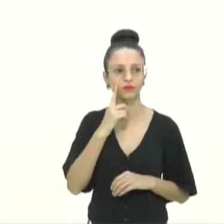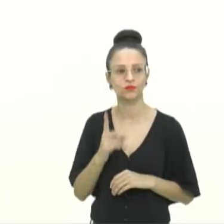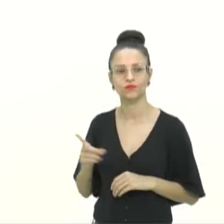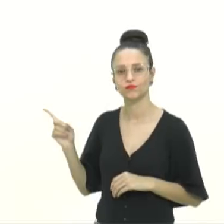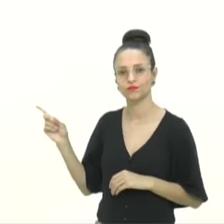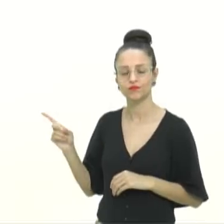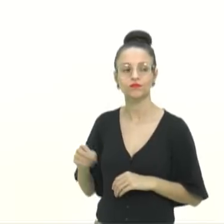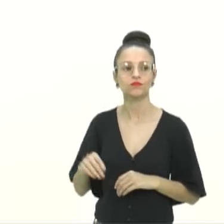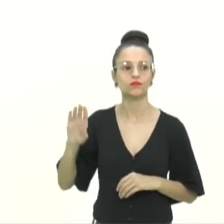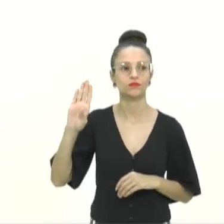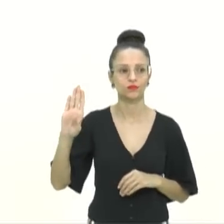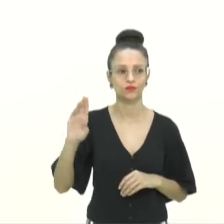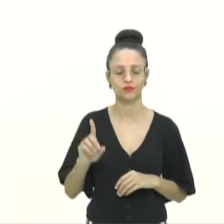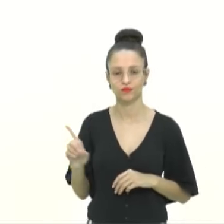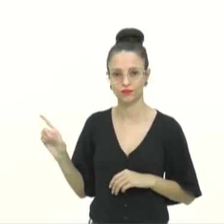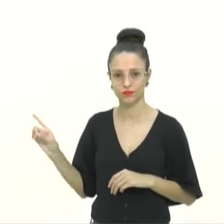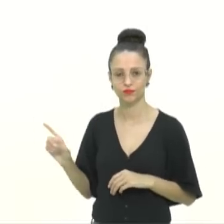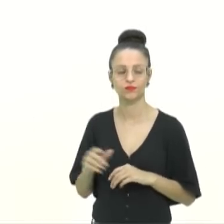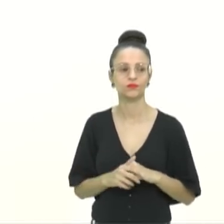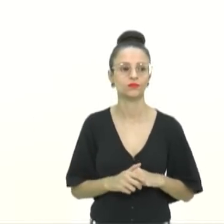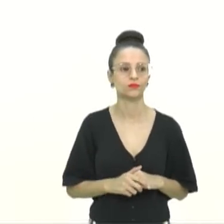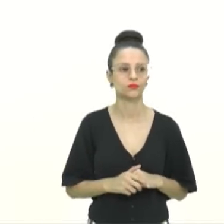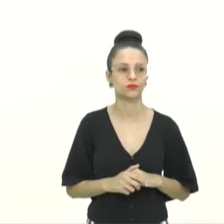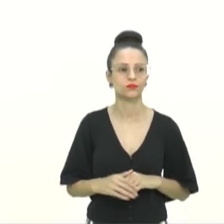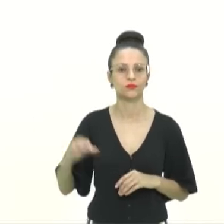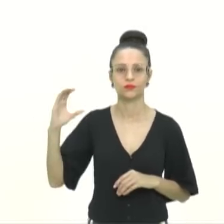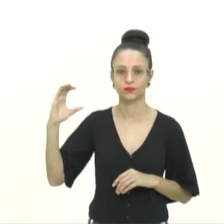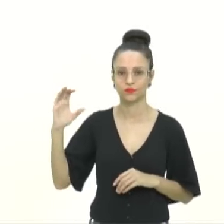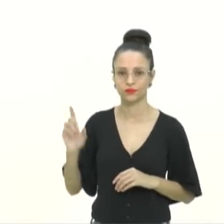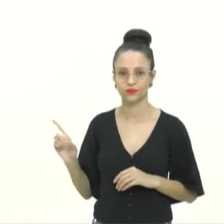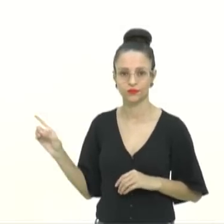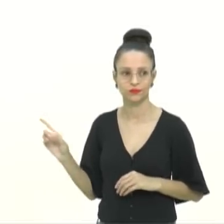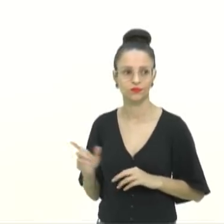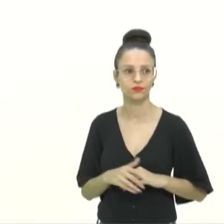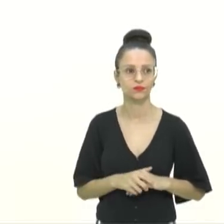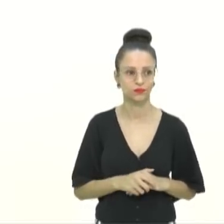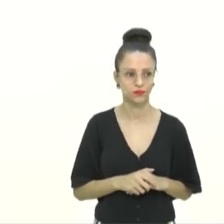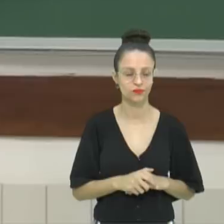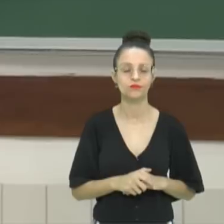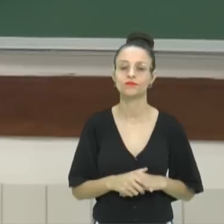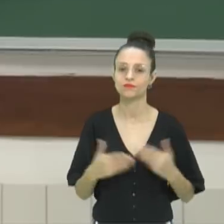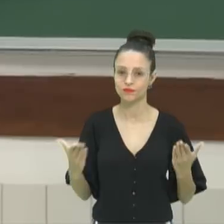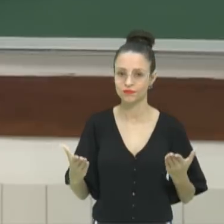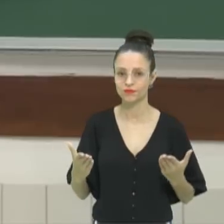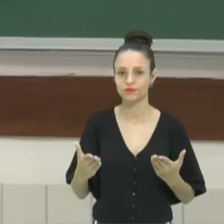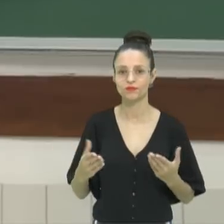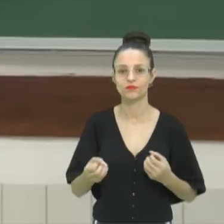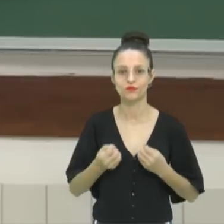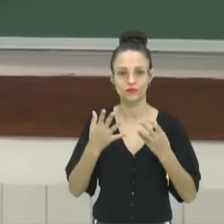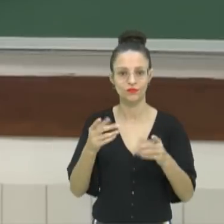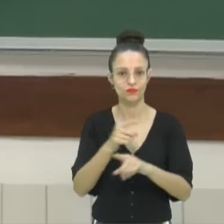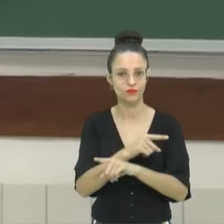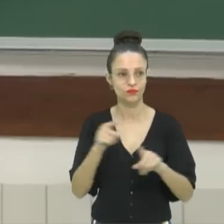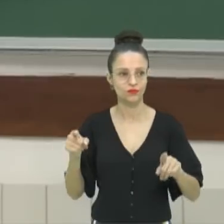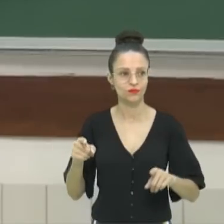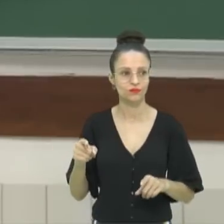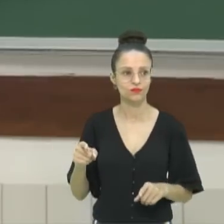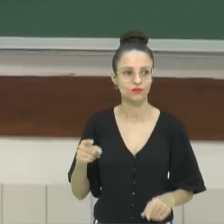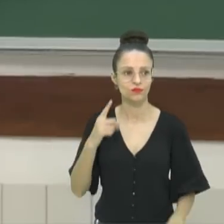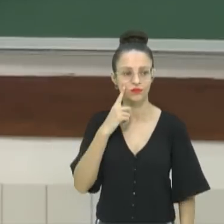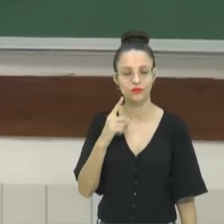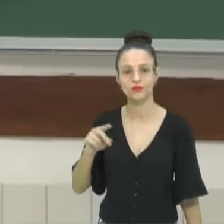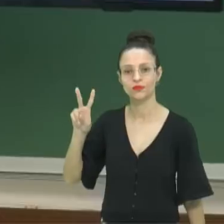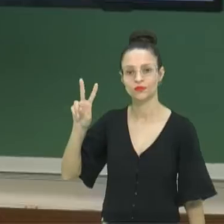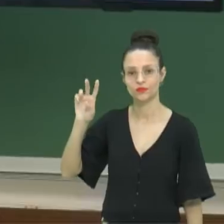alcateia e joque. Enjoo, plateia e fáceis. Pônei, vem e joia. E aí eu quero contar para vocês mais isso aqui também.